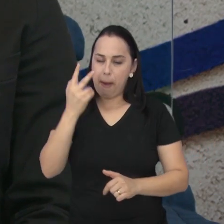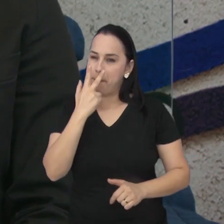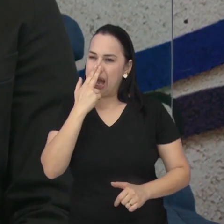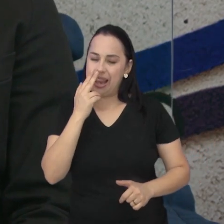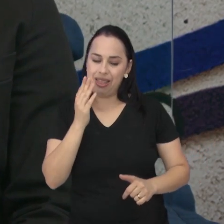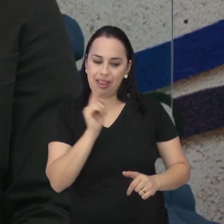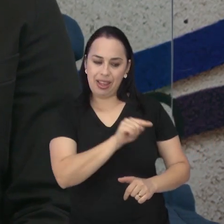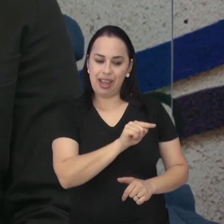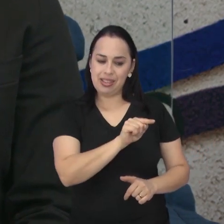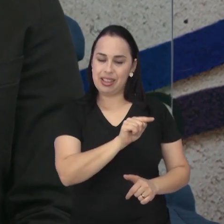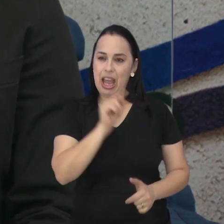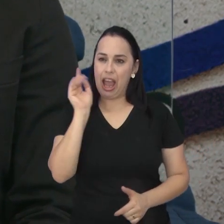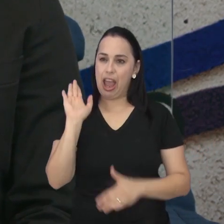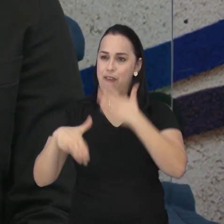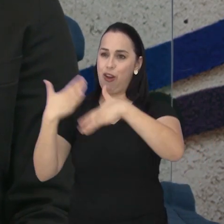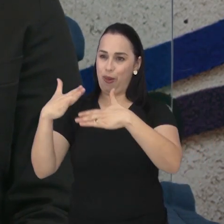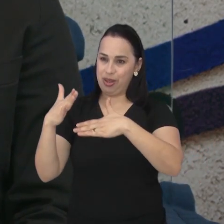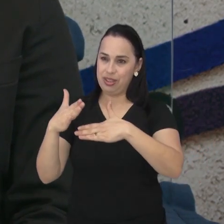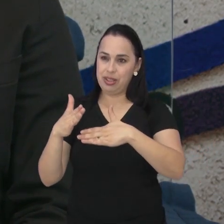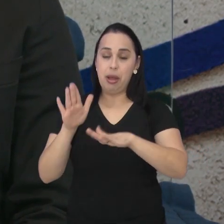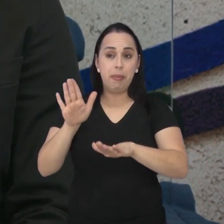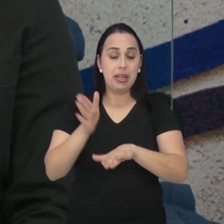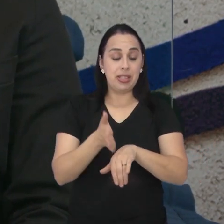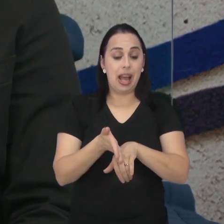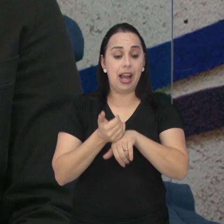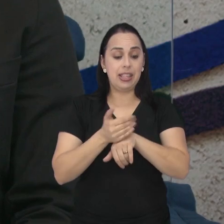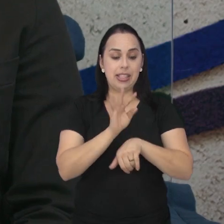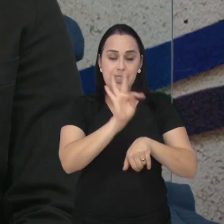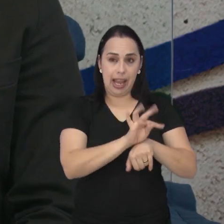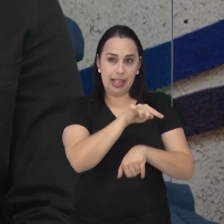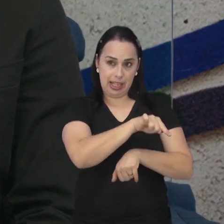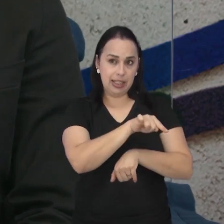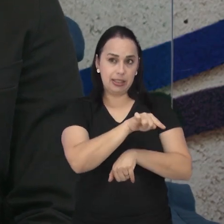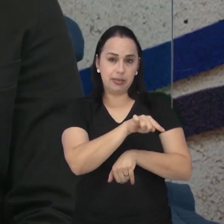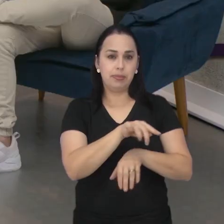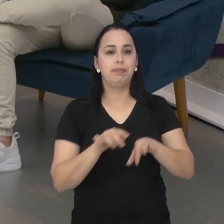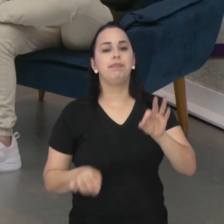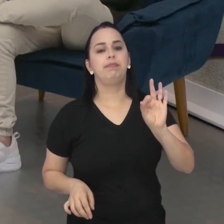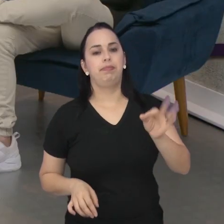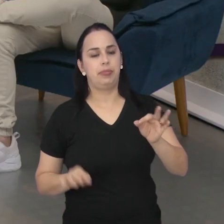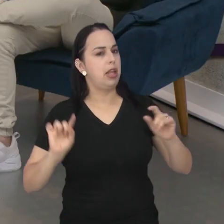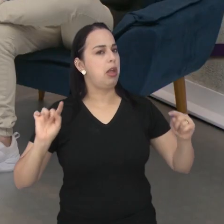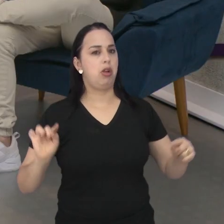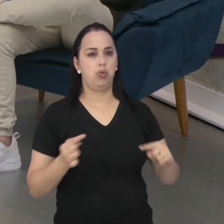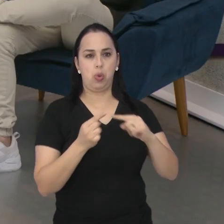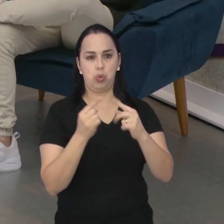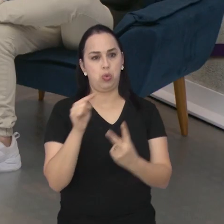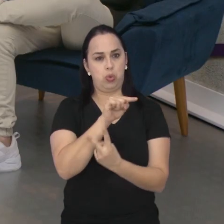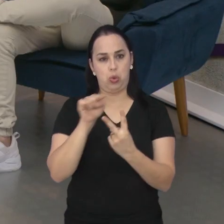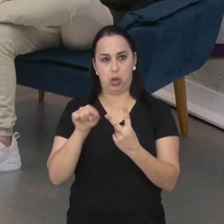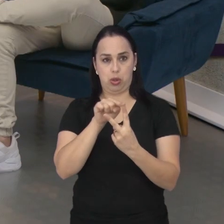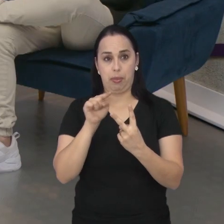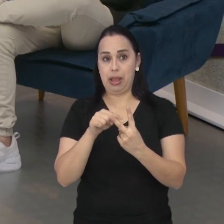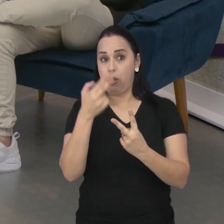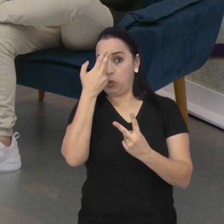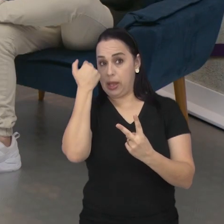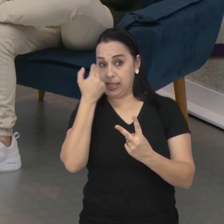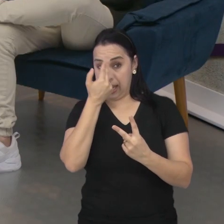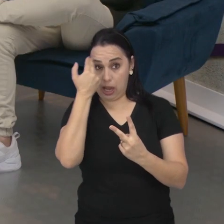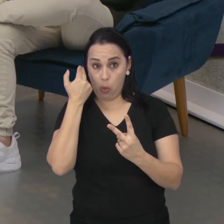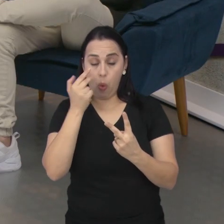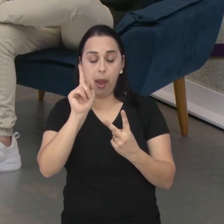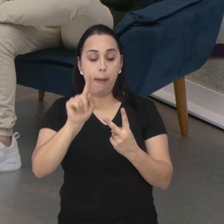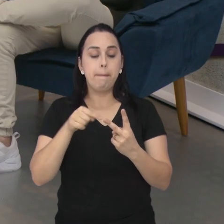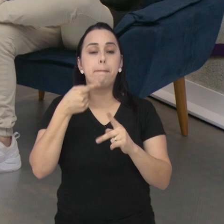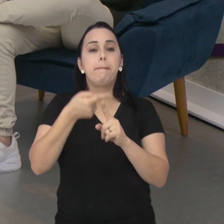a sobrancelha, ela precisa saber todas as técnicas do design de sobrancelha. Design, sim, tá totalmente ligado, né? Não tem como